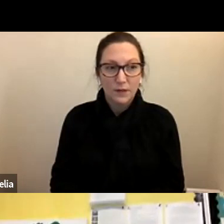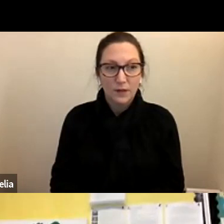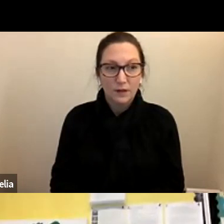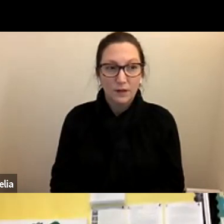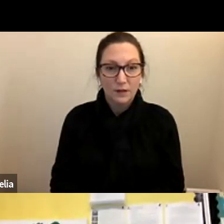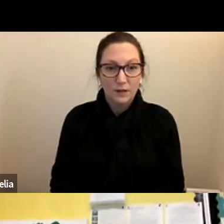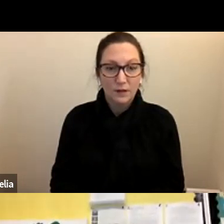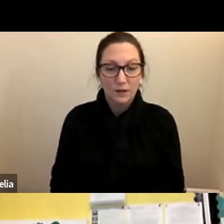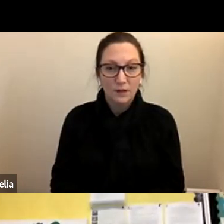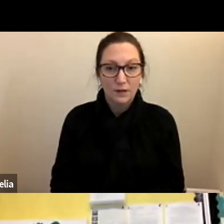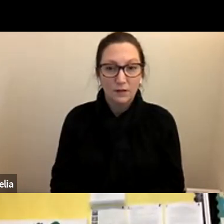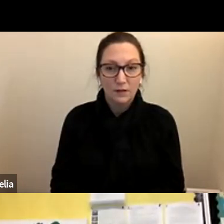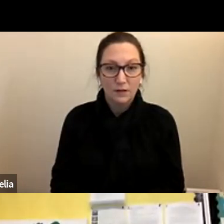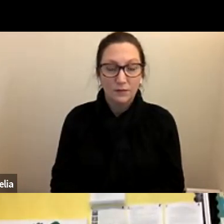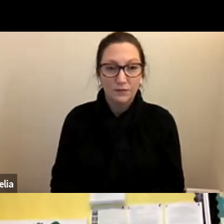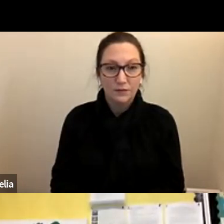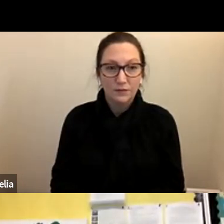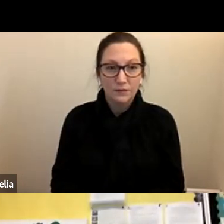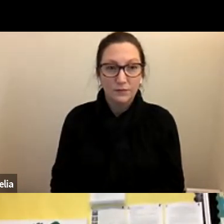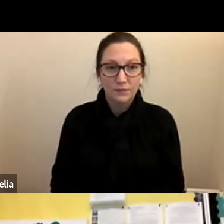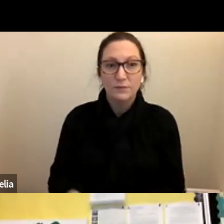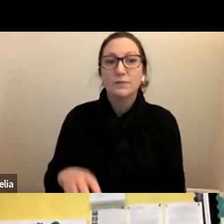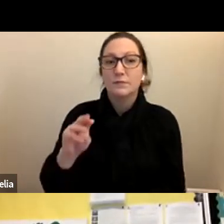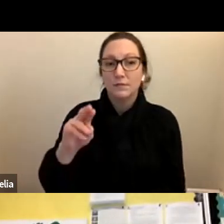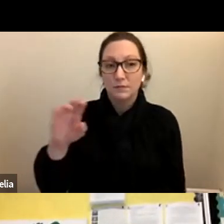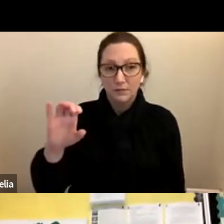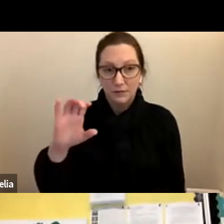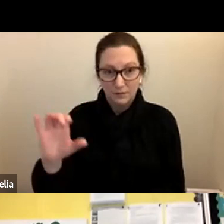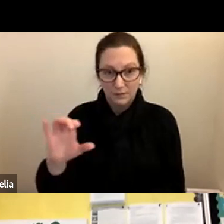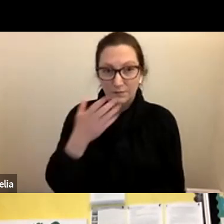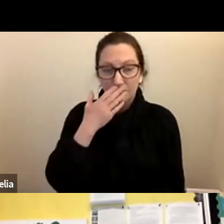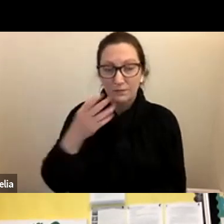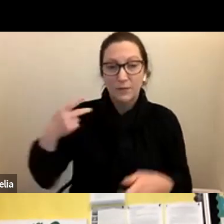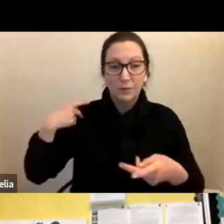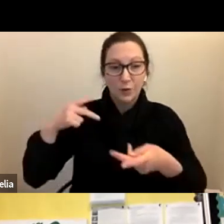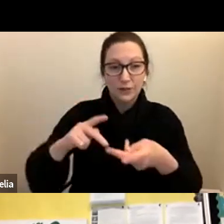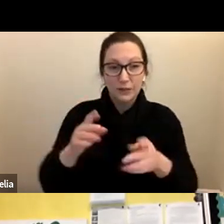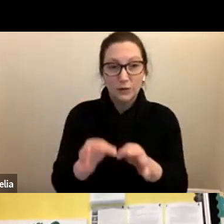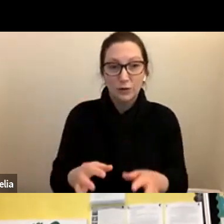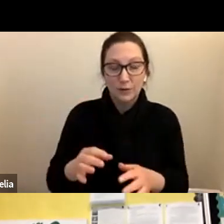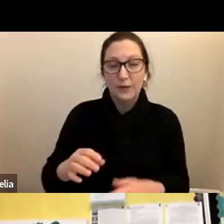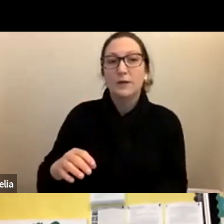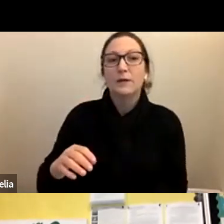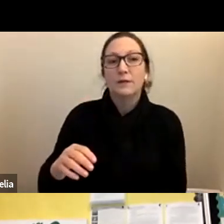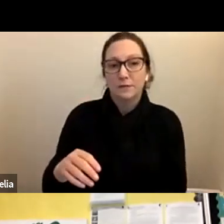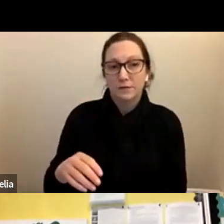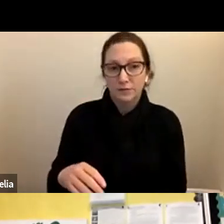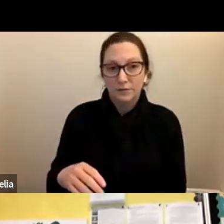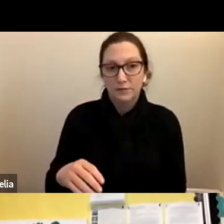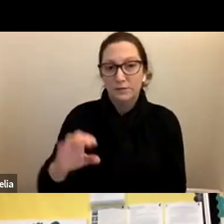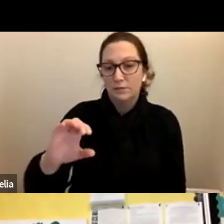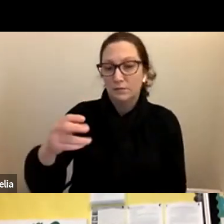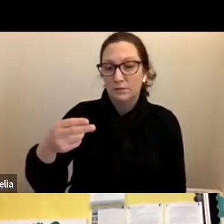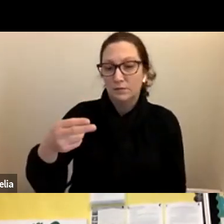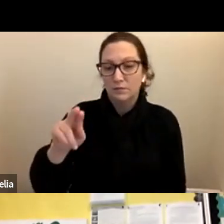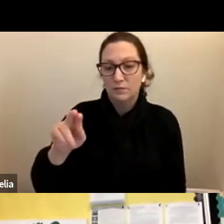Verdeano. Obrigada. Thank you. Thank you. Our Portuguese interpreter is Christiane Lettner.